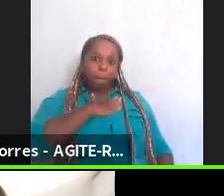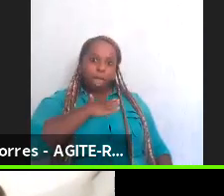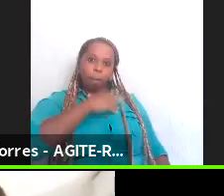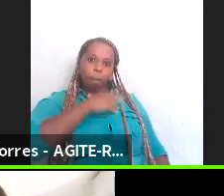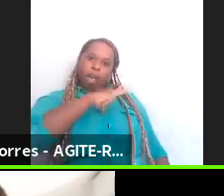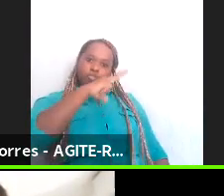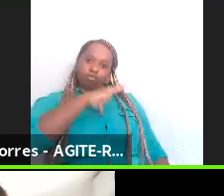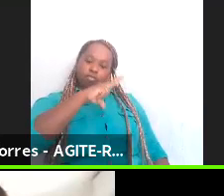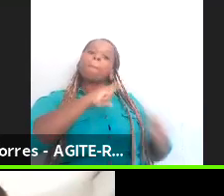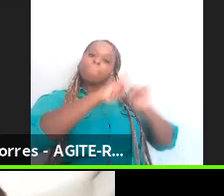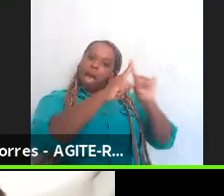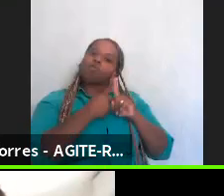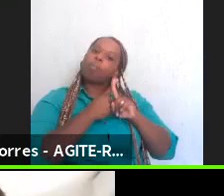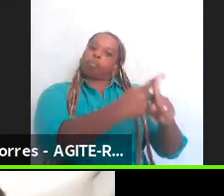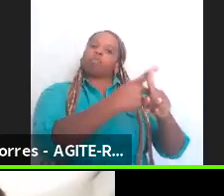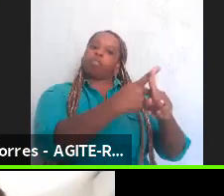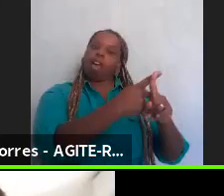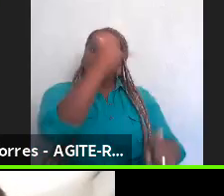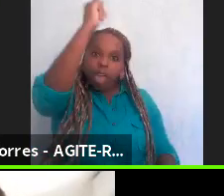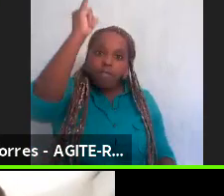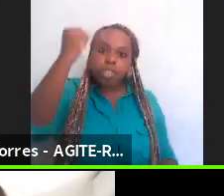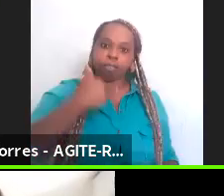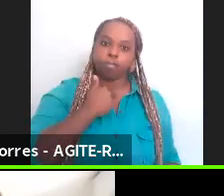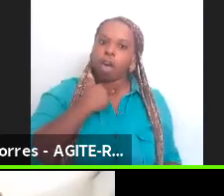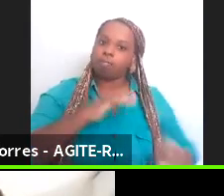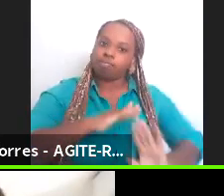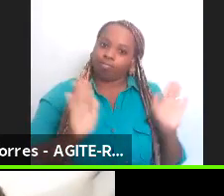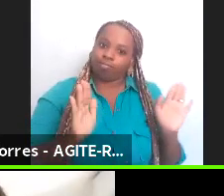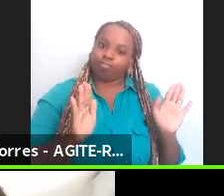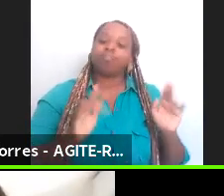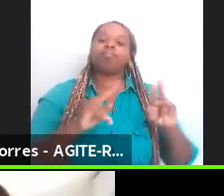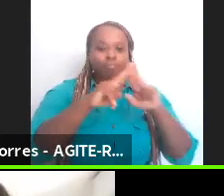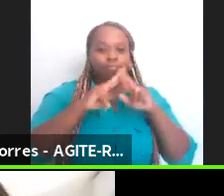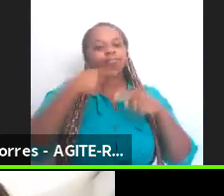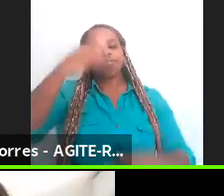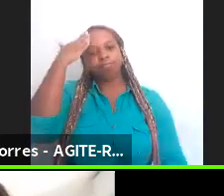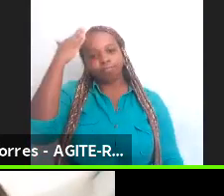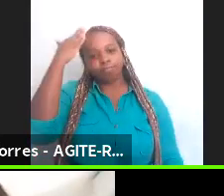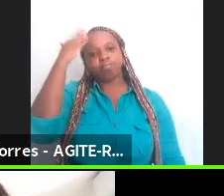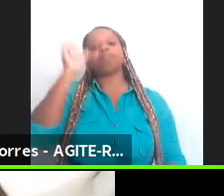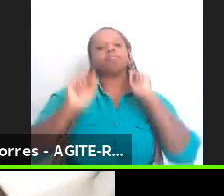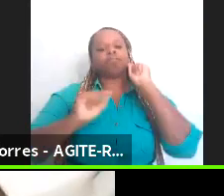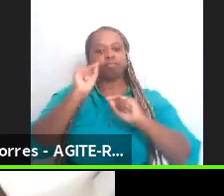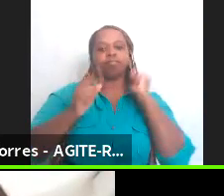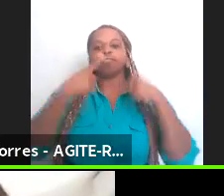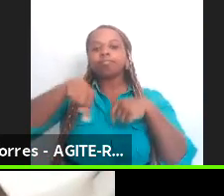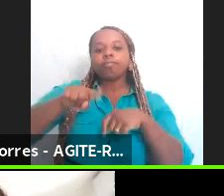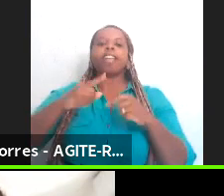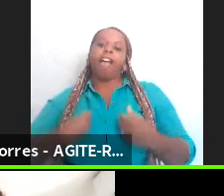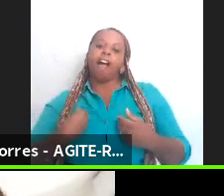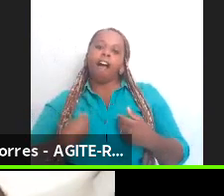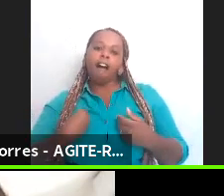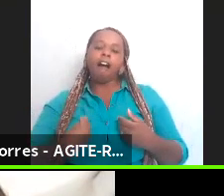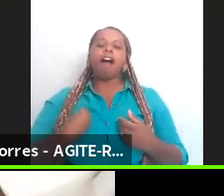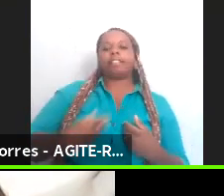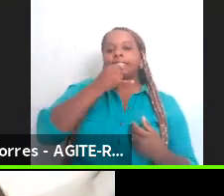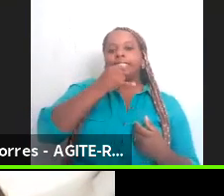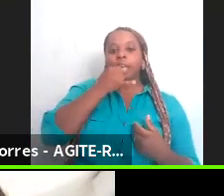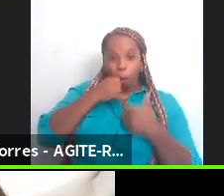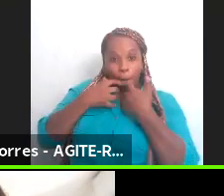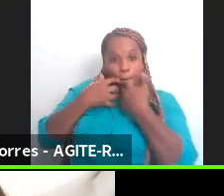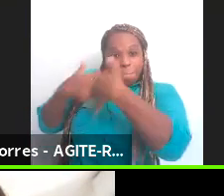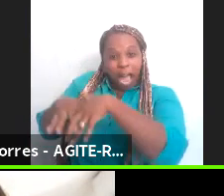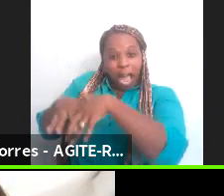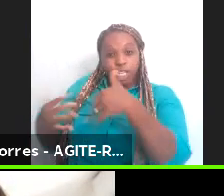é inevitável. Assim, não acho que a gente vai ser tão... Talvez não seja na nossa vida em que as máquinas irão substituir o